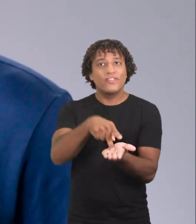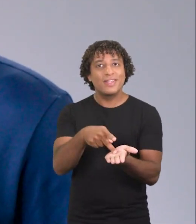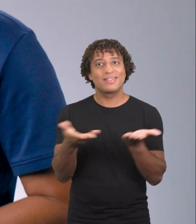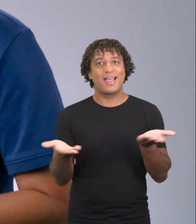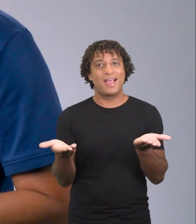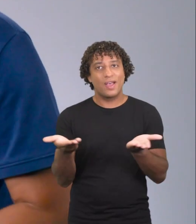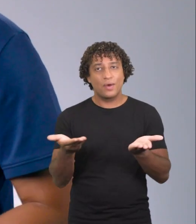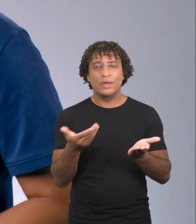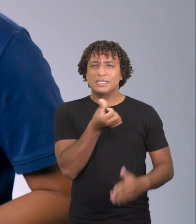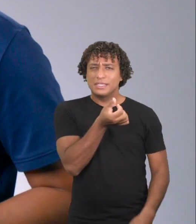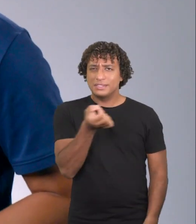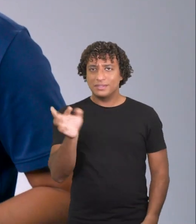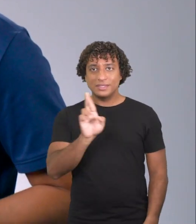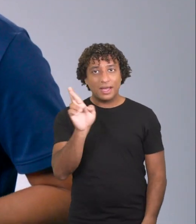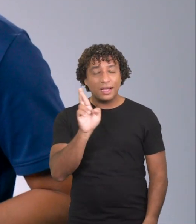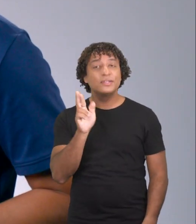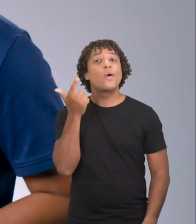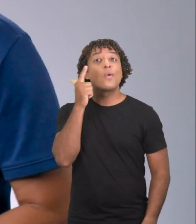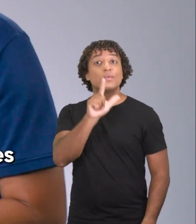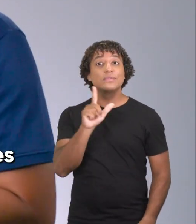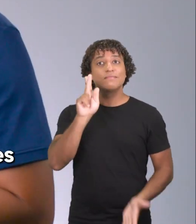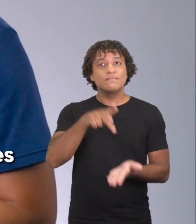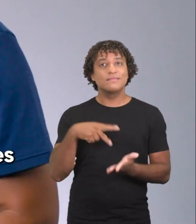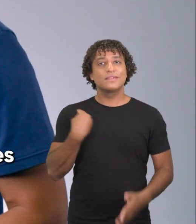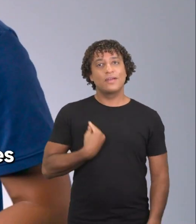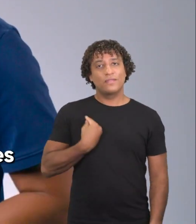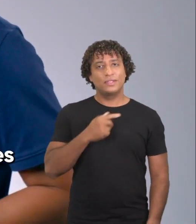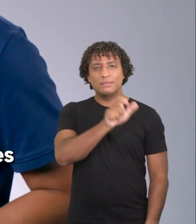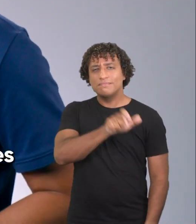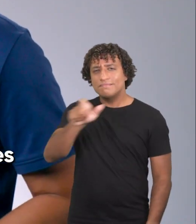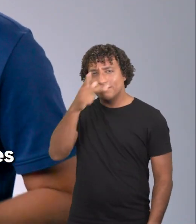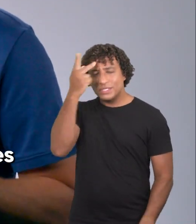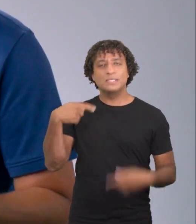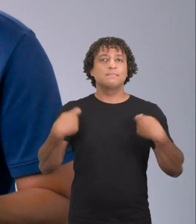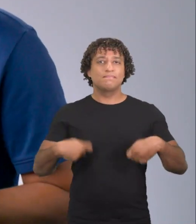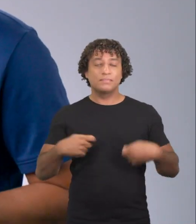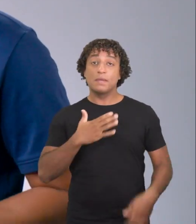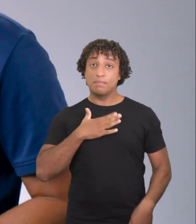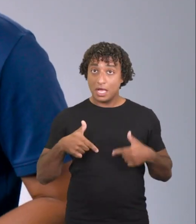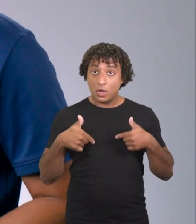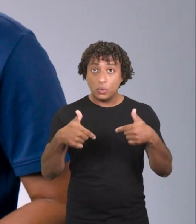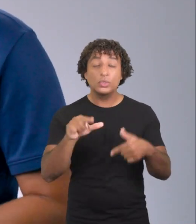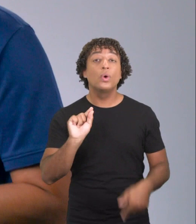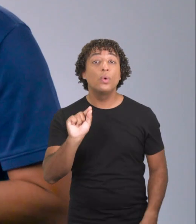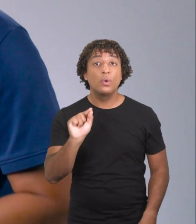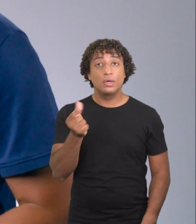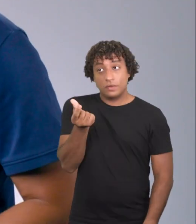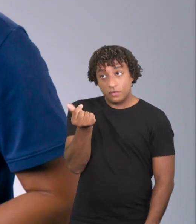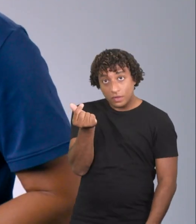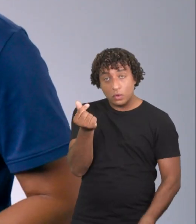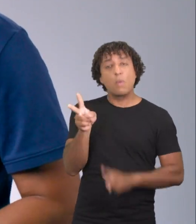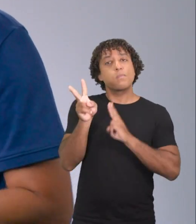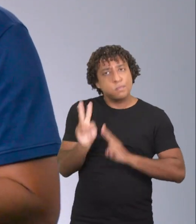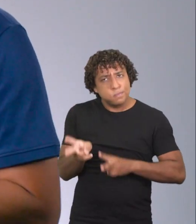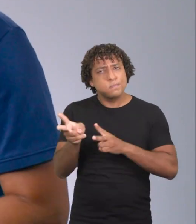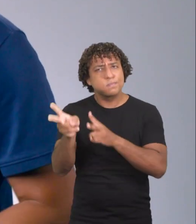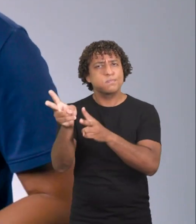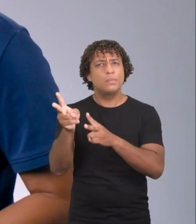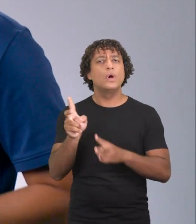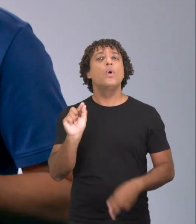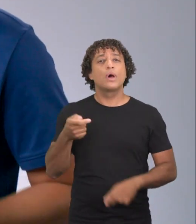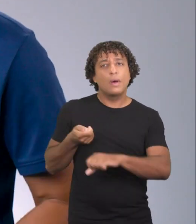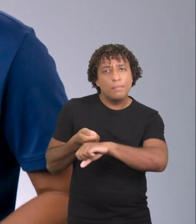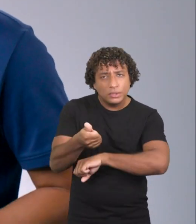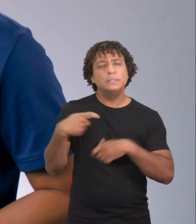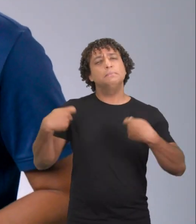papel. Hoje o benefício de R$600 é uma realidade na vida daqueles que mais precisam. A minha luta agora é para que esse